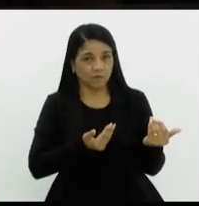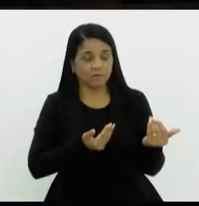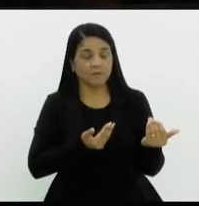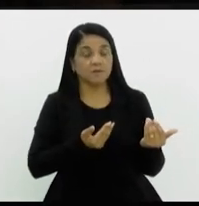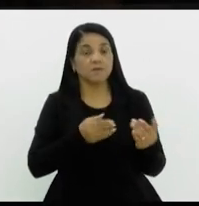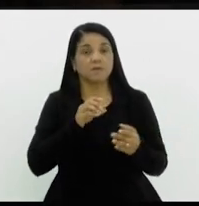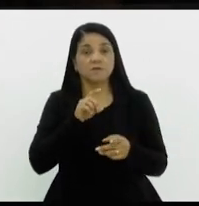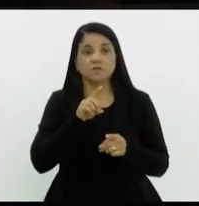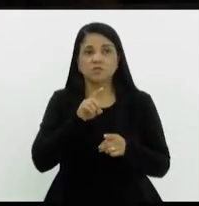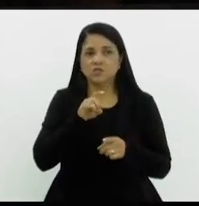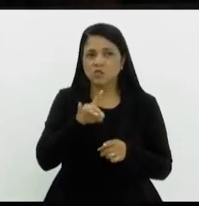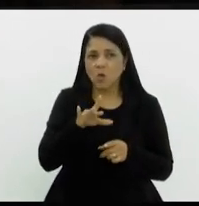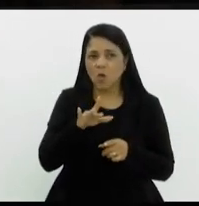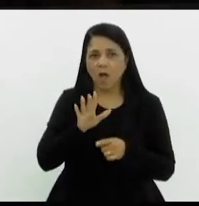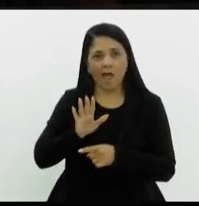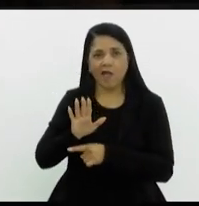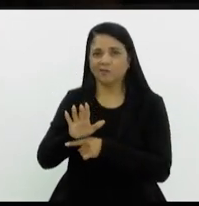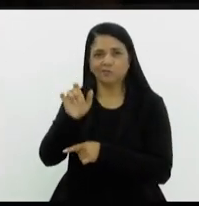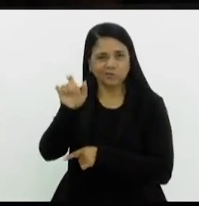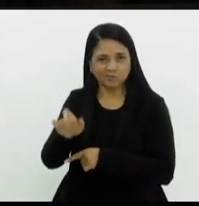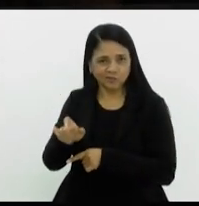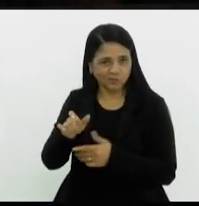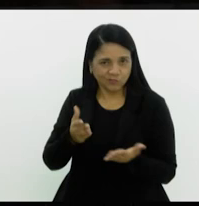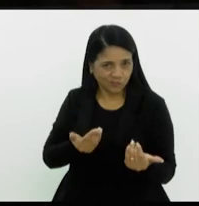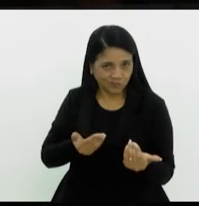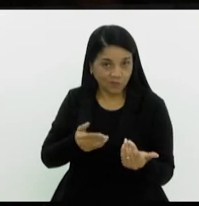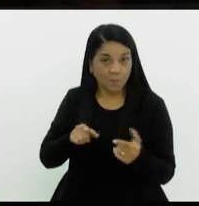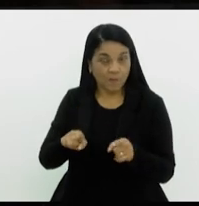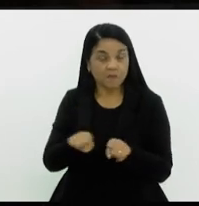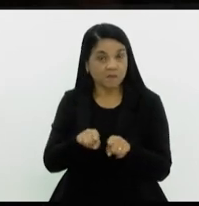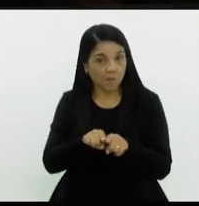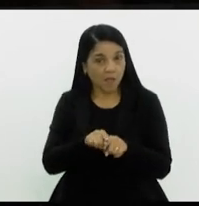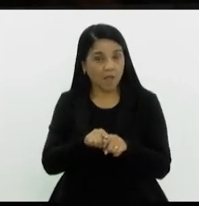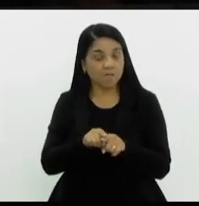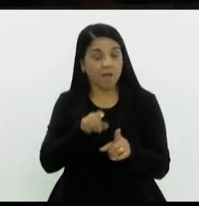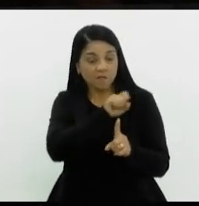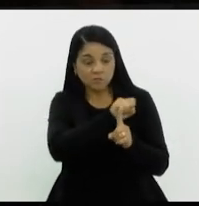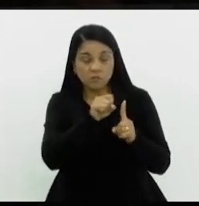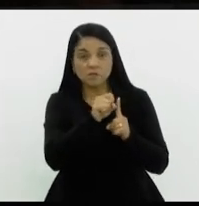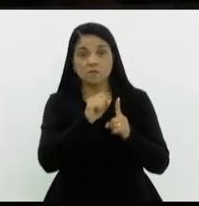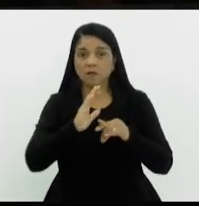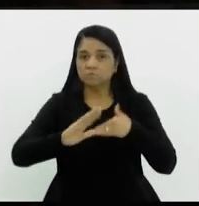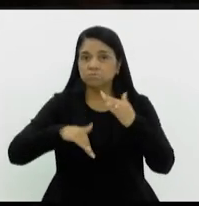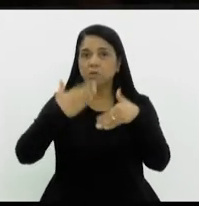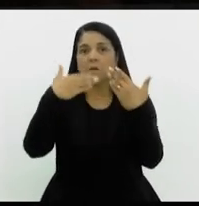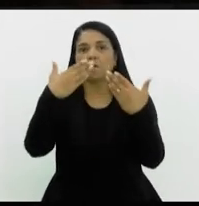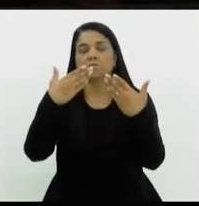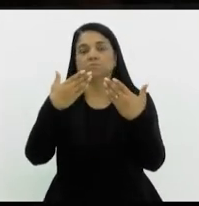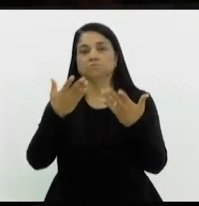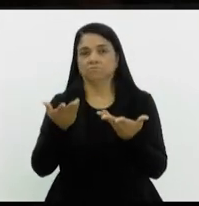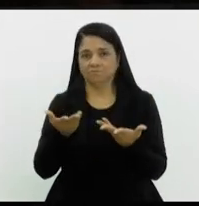beneficiar os indivíduos, mas também enriquecer nossa sociedade como um todo.